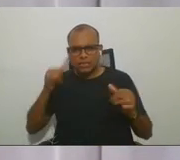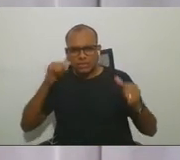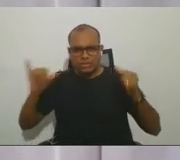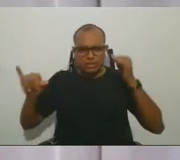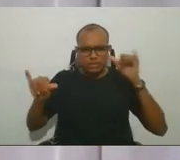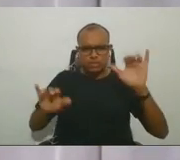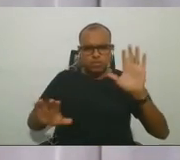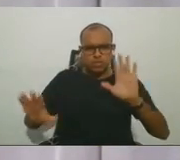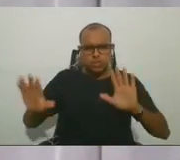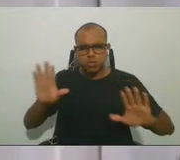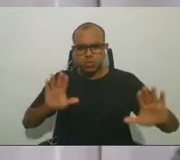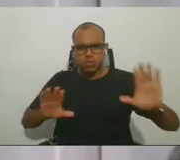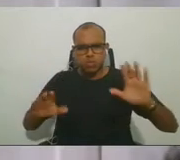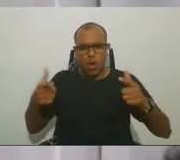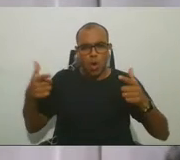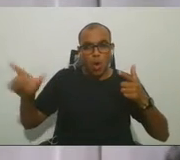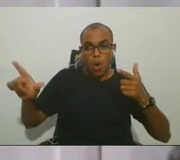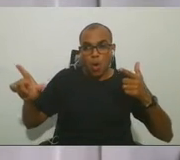outros e outras